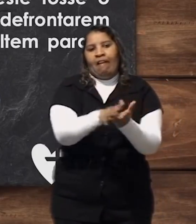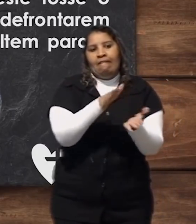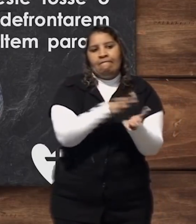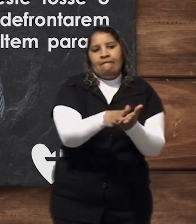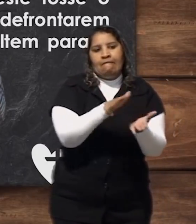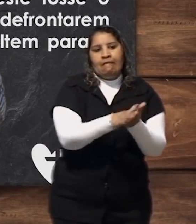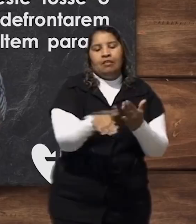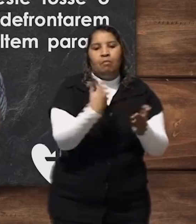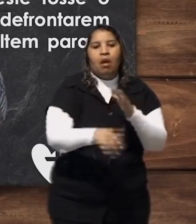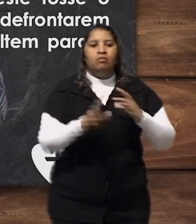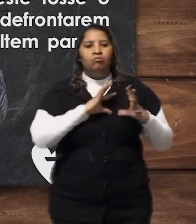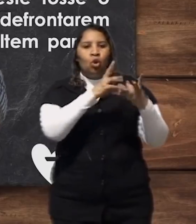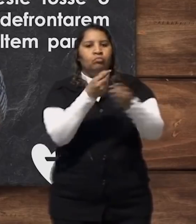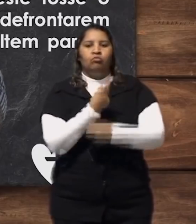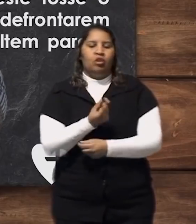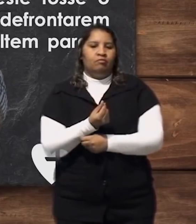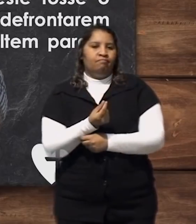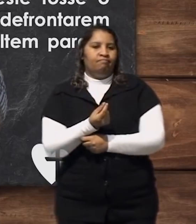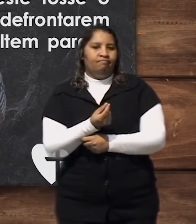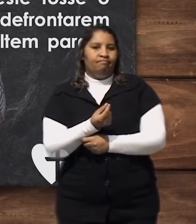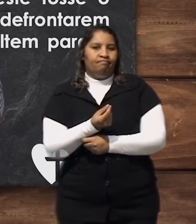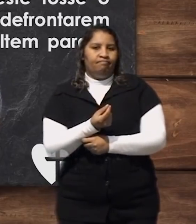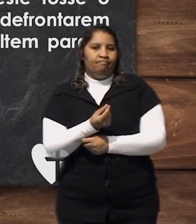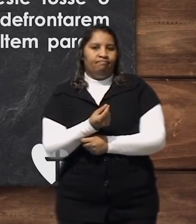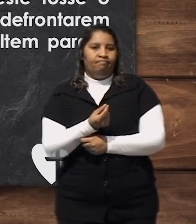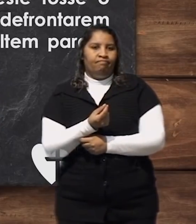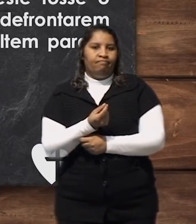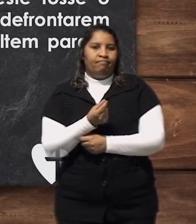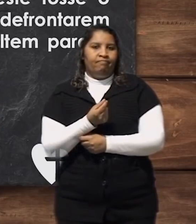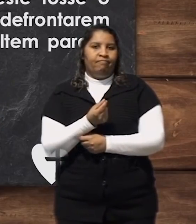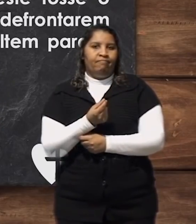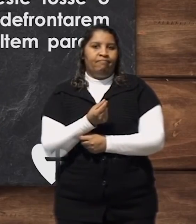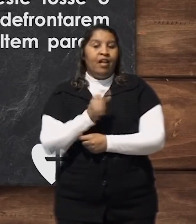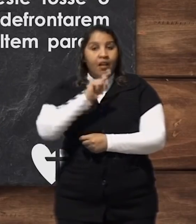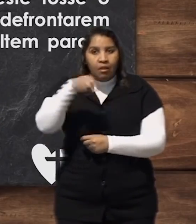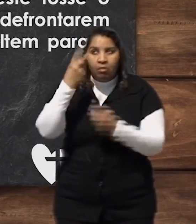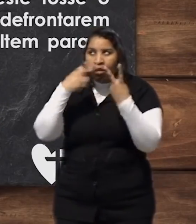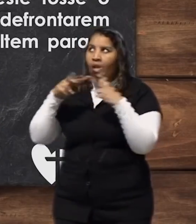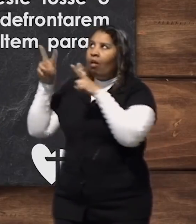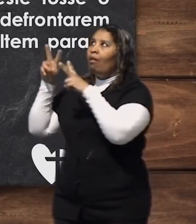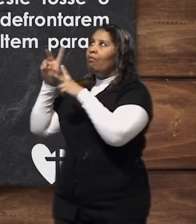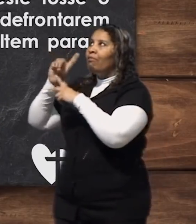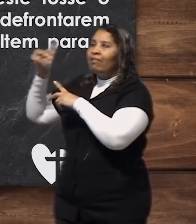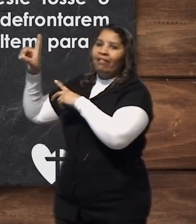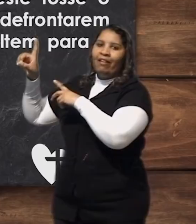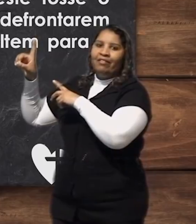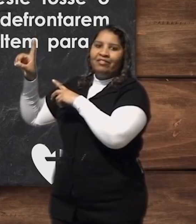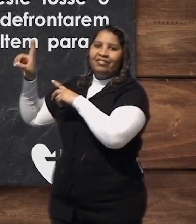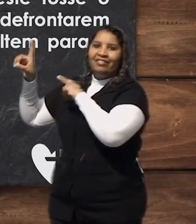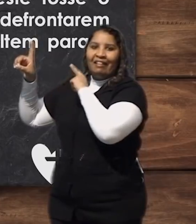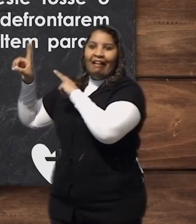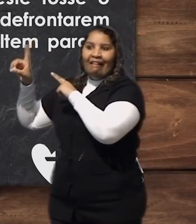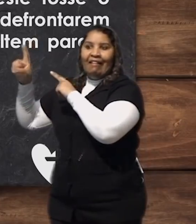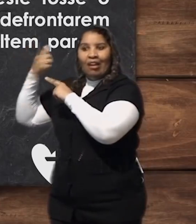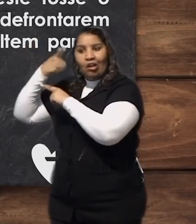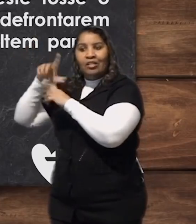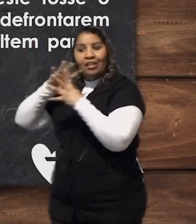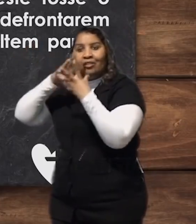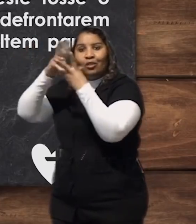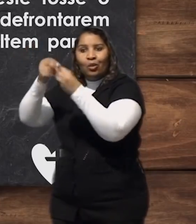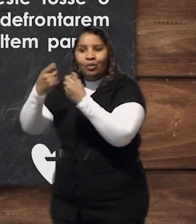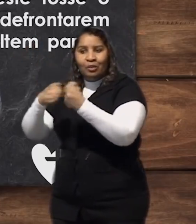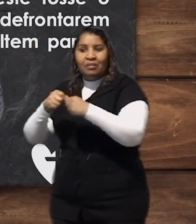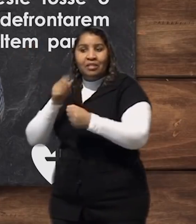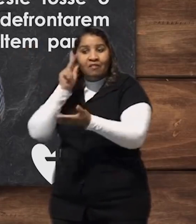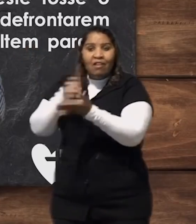embora se fosse o caminho mais curto Pois disse sempre se defrontarem com a guerra talvez se arrepende e volta para o Egito acendemos